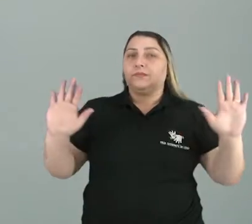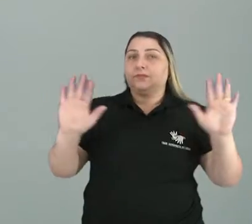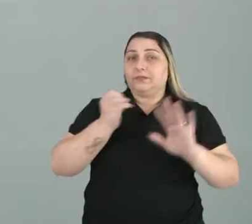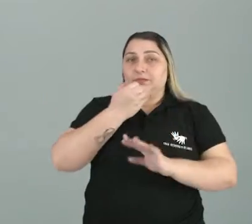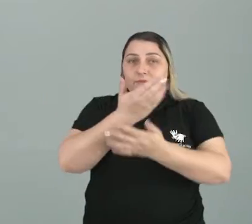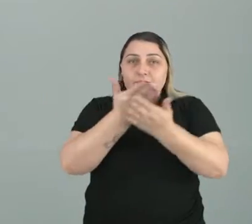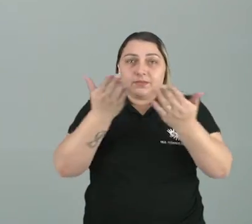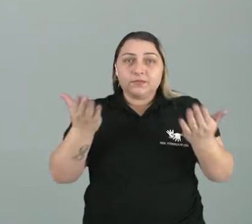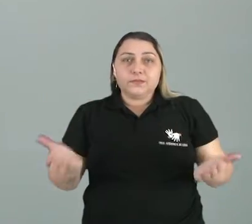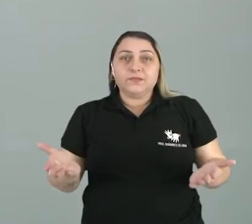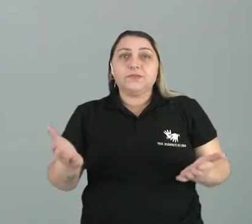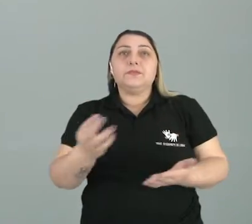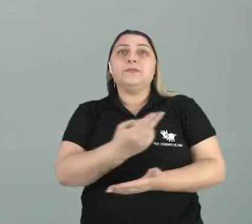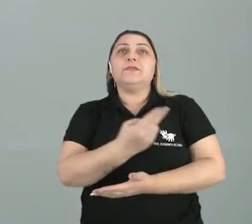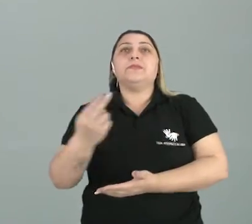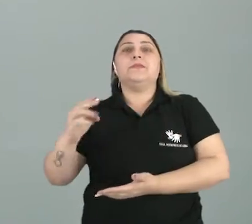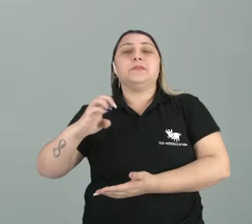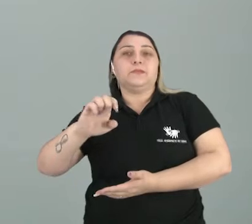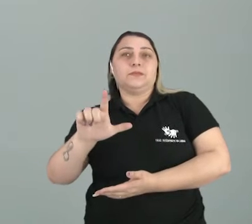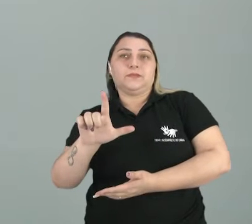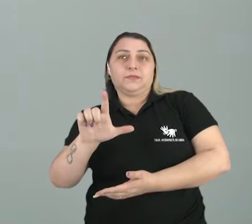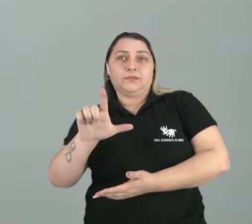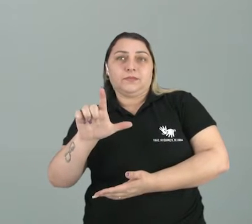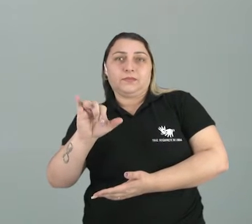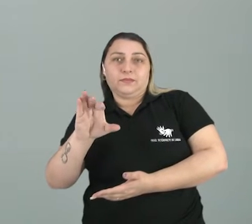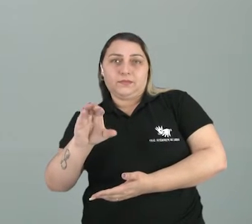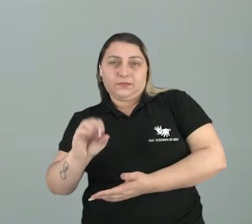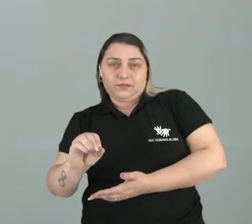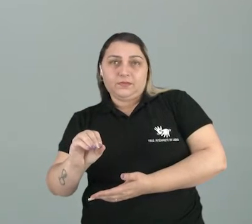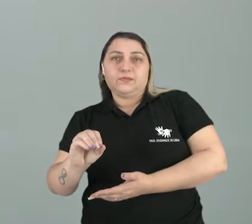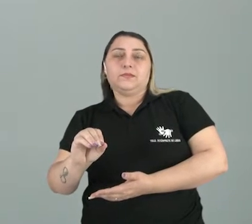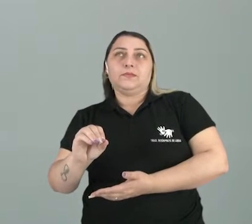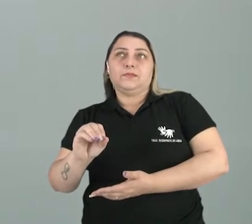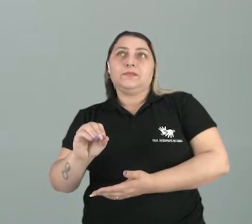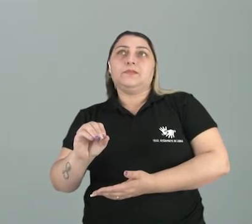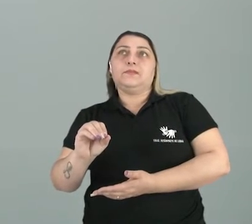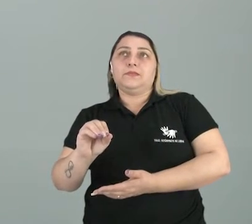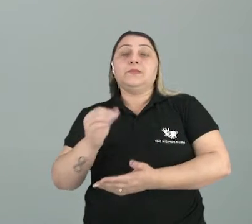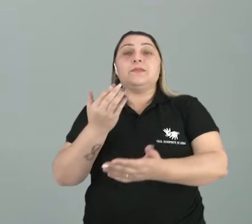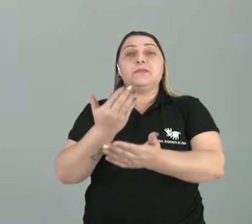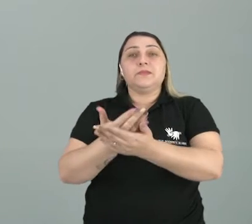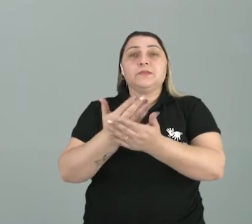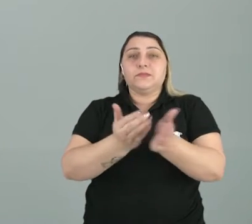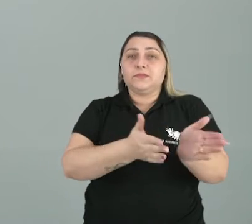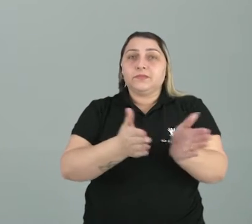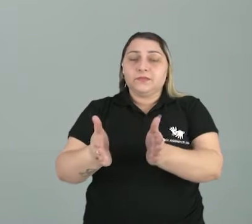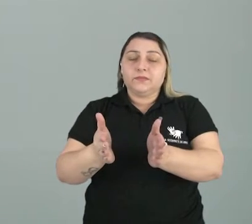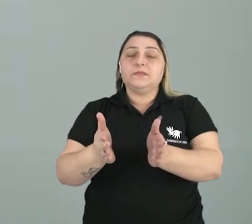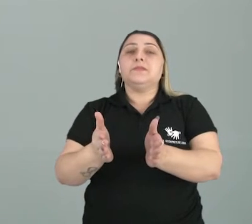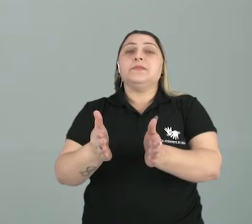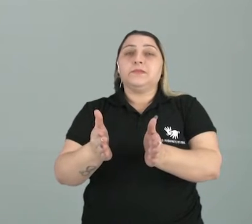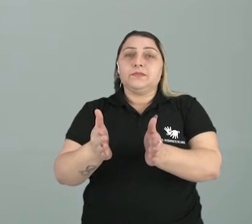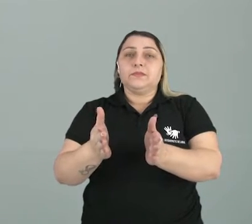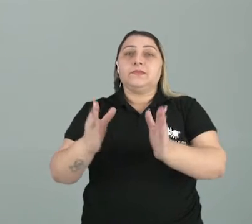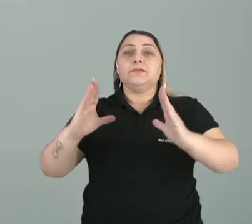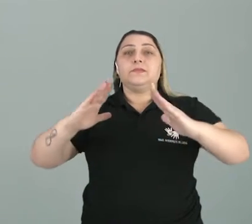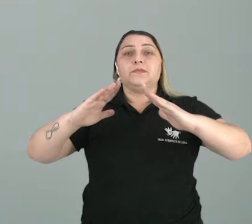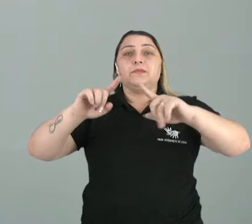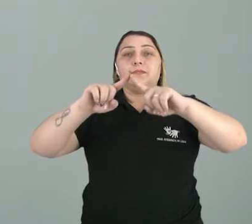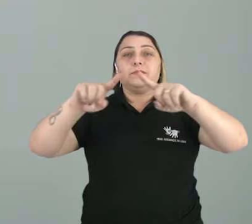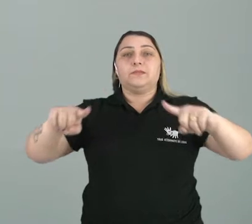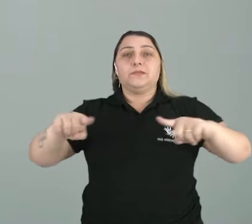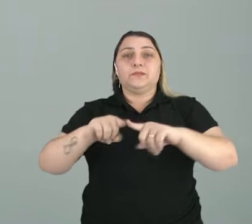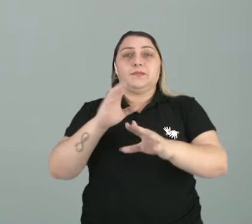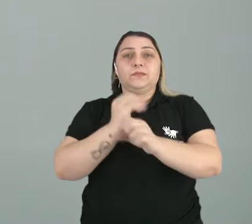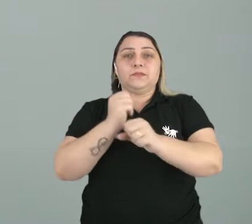Olá, tudo bem? Meu nome é Célio e nessas séries, dessas últimas aulas, nós estamos trabalhando trigonometria.